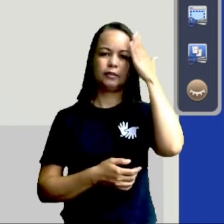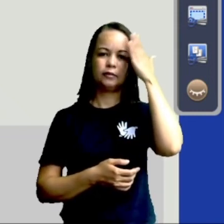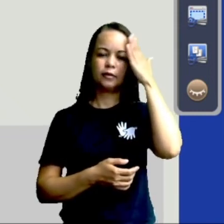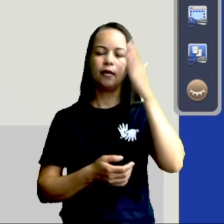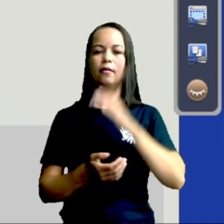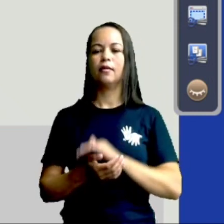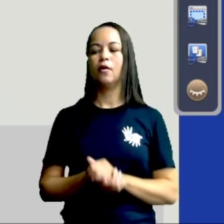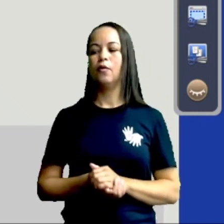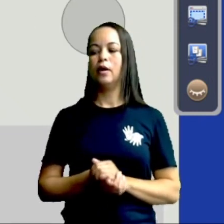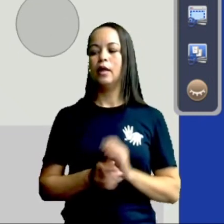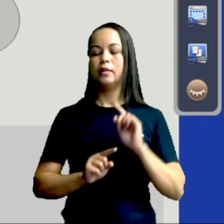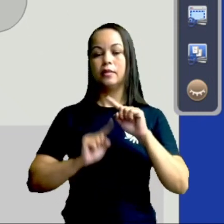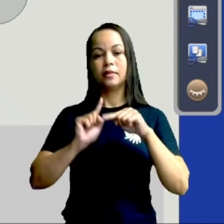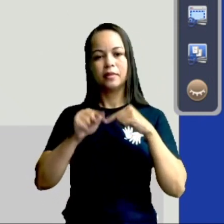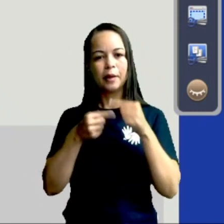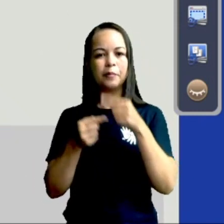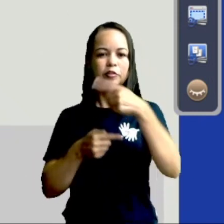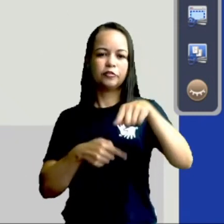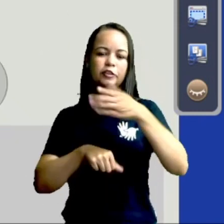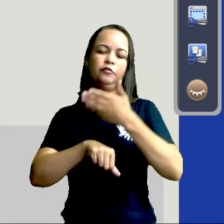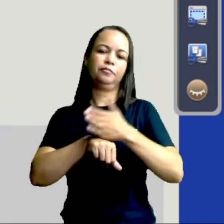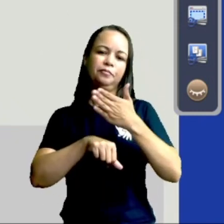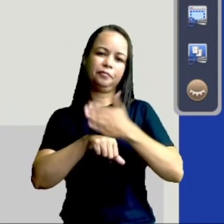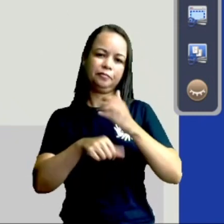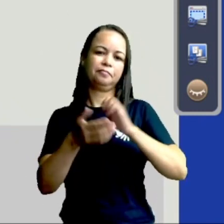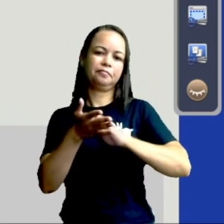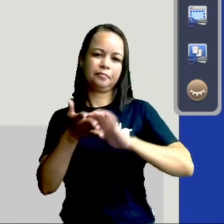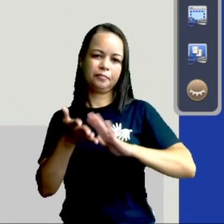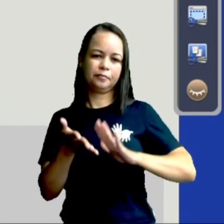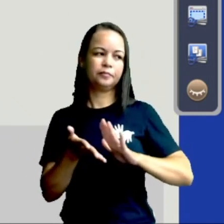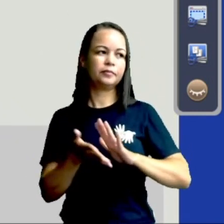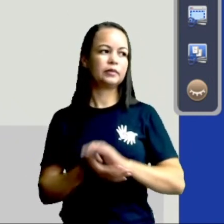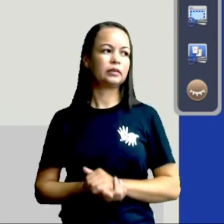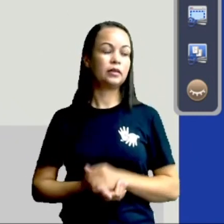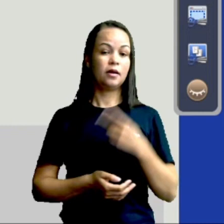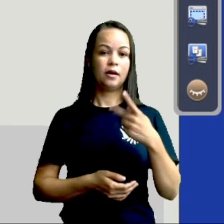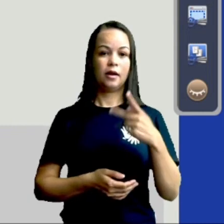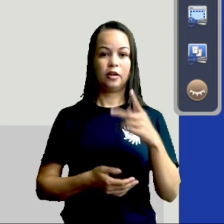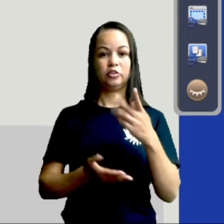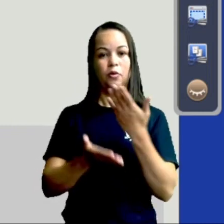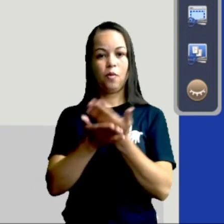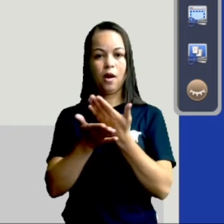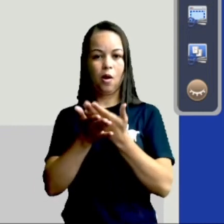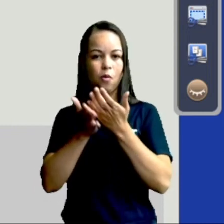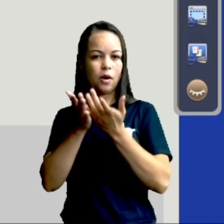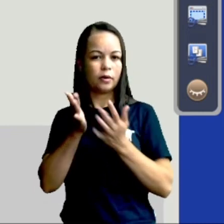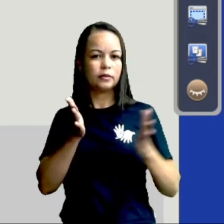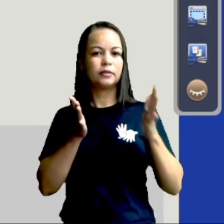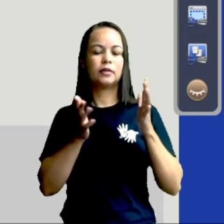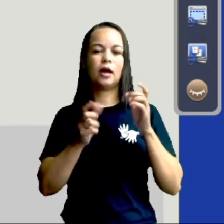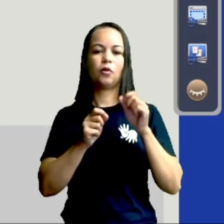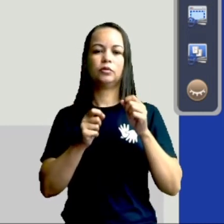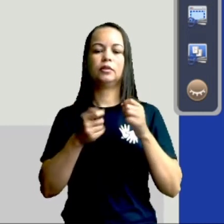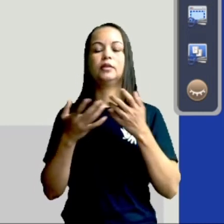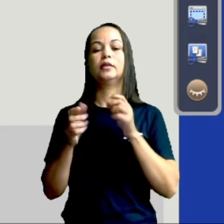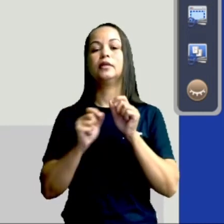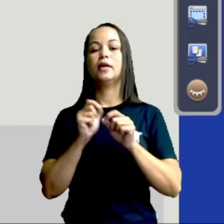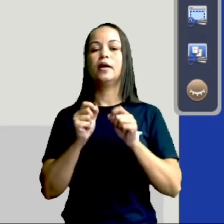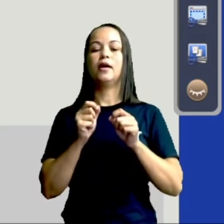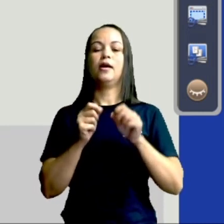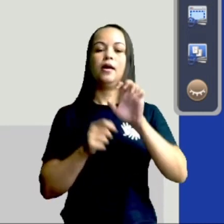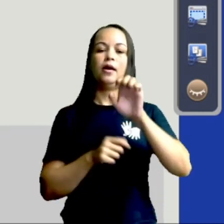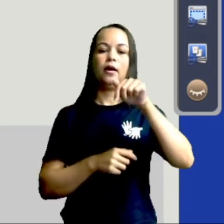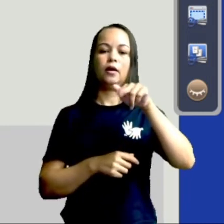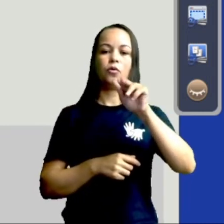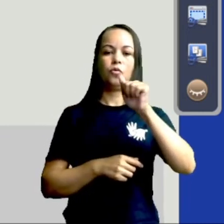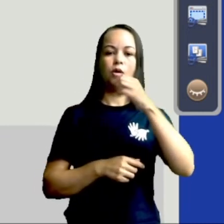e aí depois vocês vão treinar, fazer exercícios. Esta é uma aula inicial de equações, tá? Equação de segundo